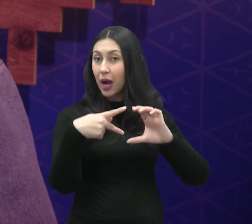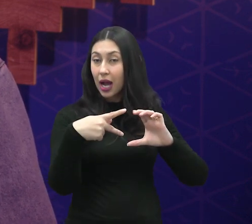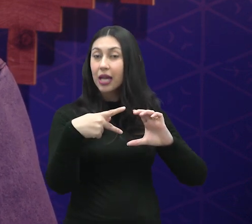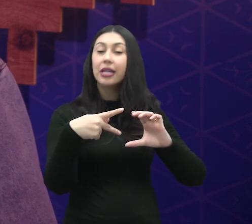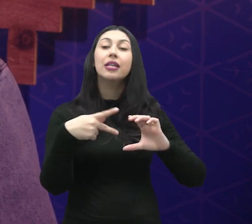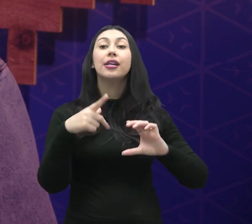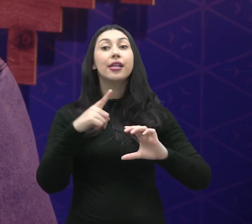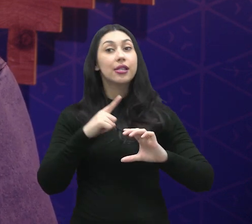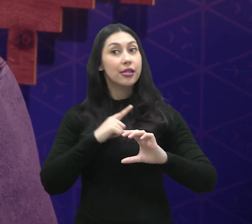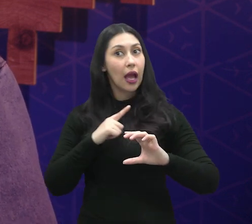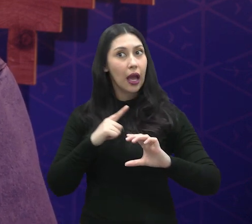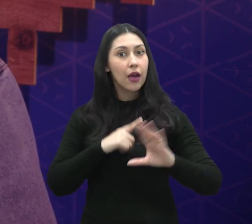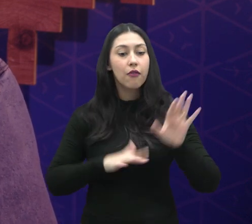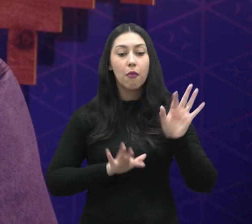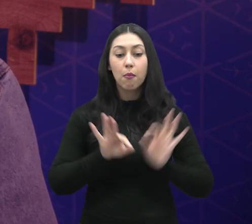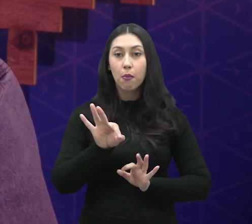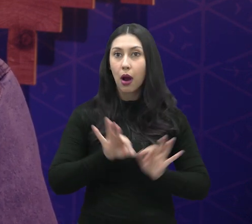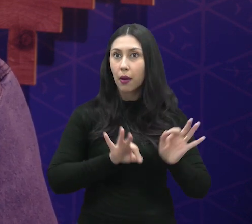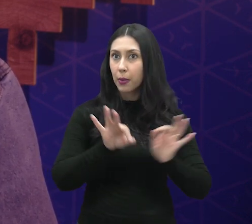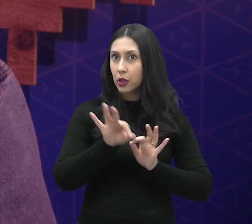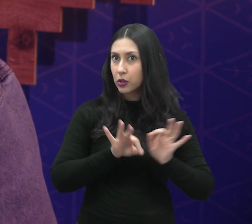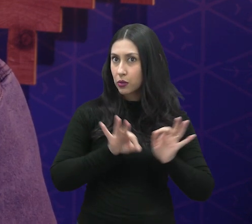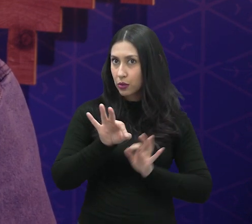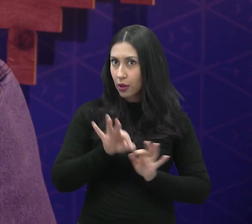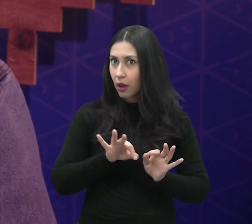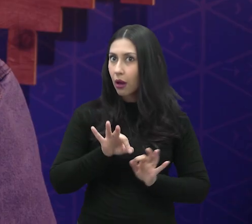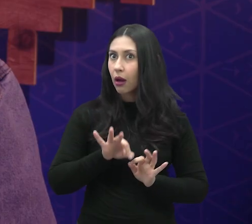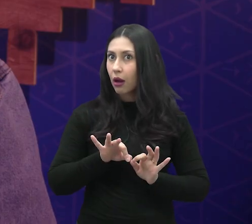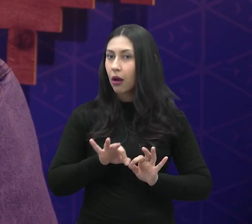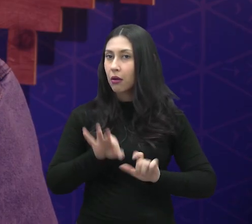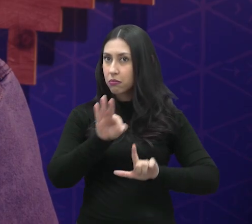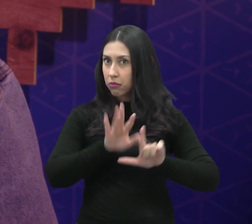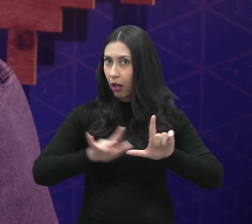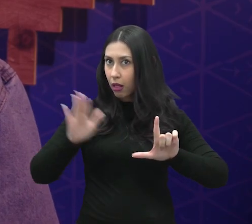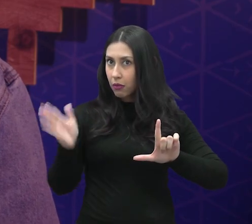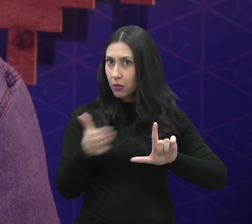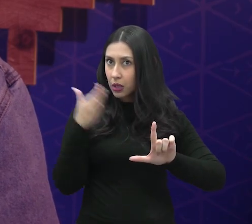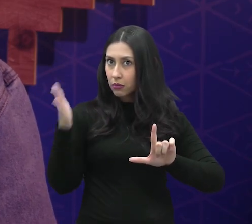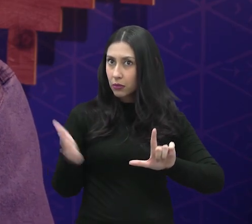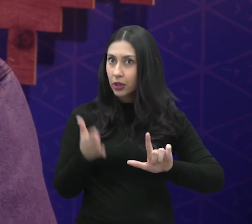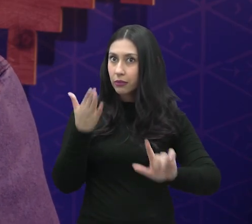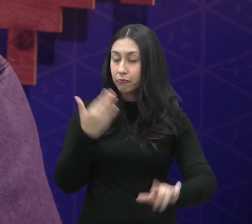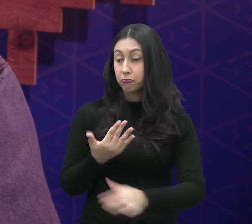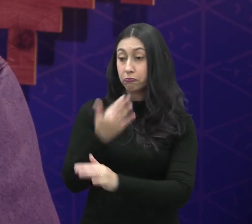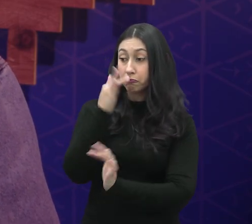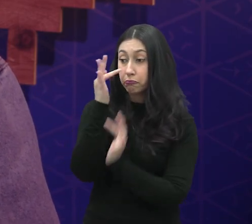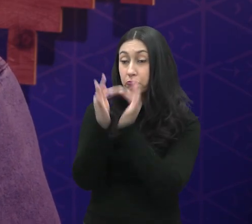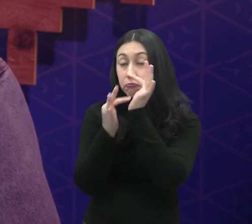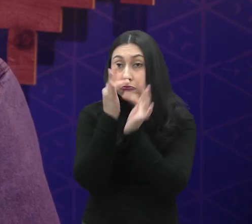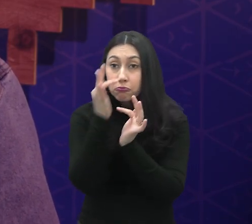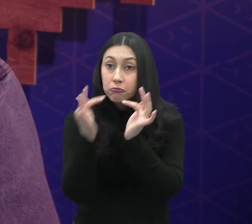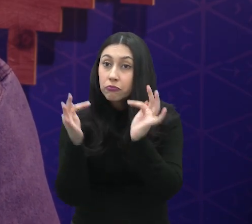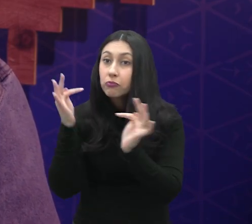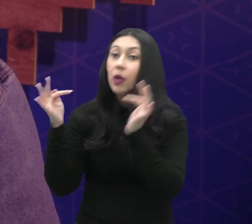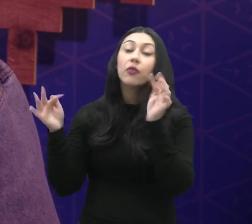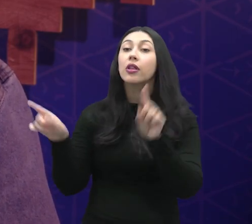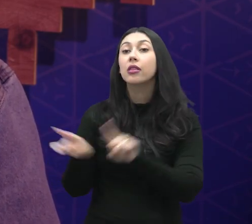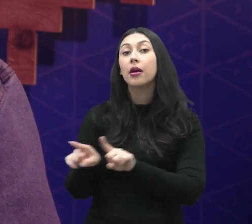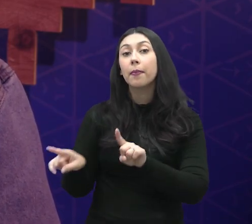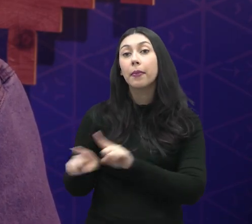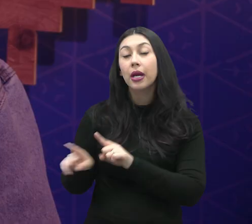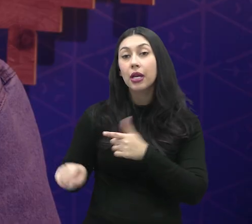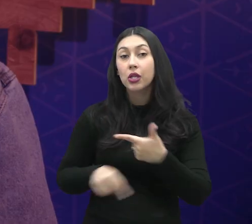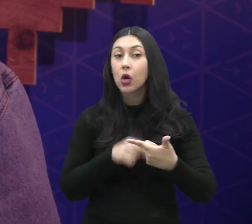uma produção feita para os assinantes, né? Que foram Todas as Flores, e depois entregou uma